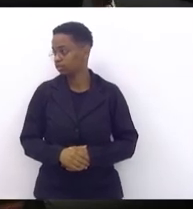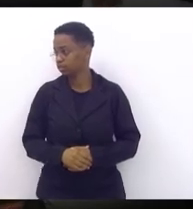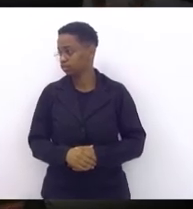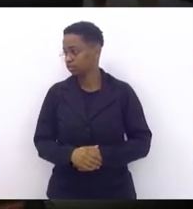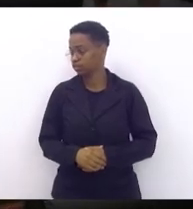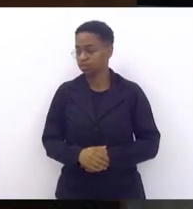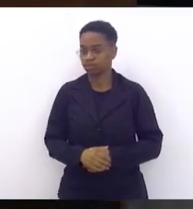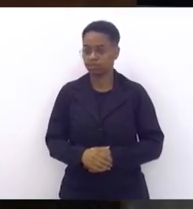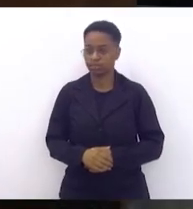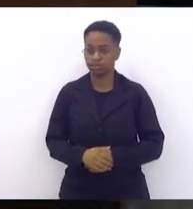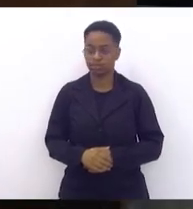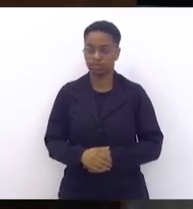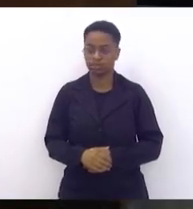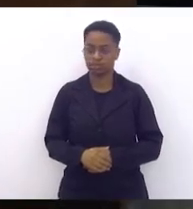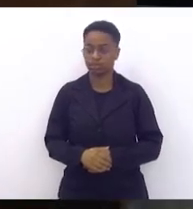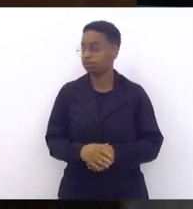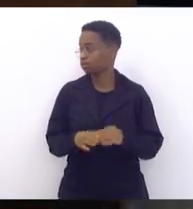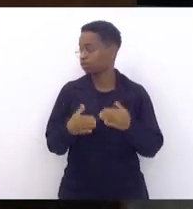Senhor presidente,